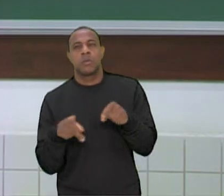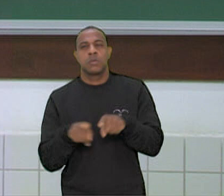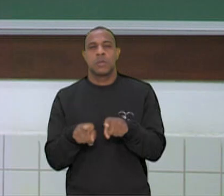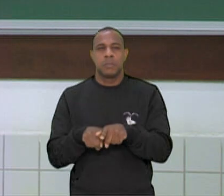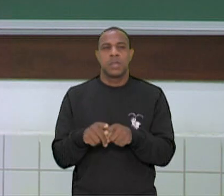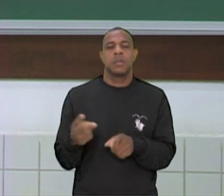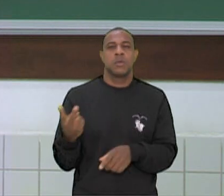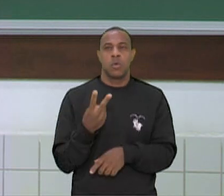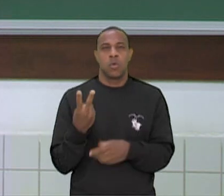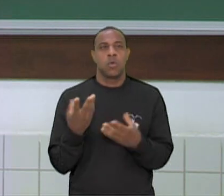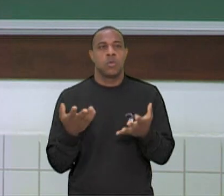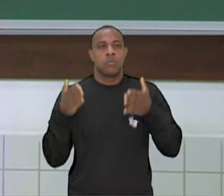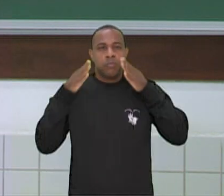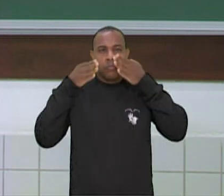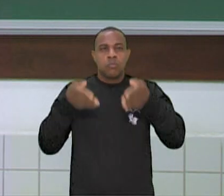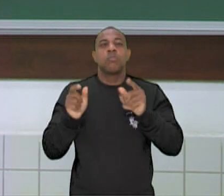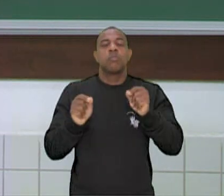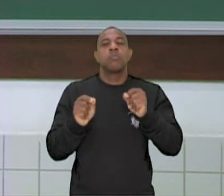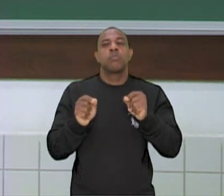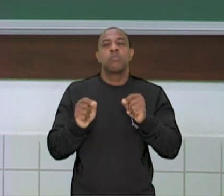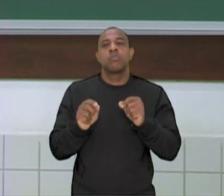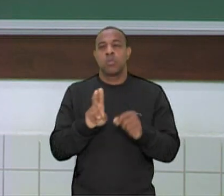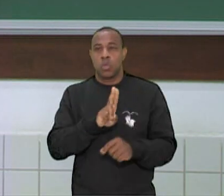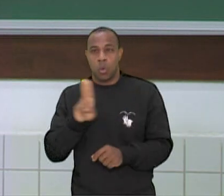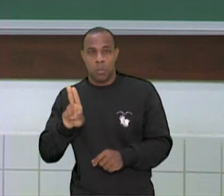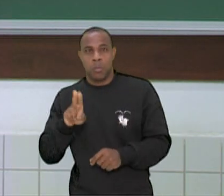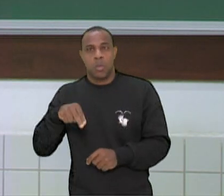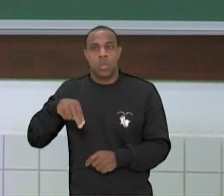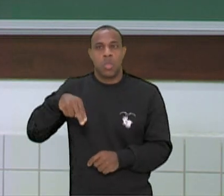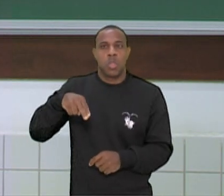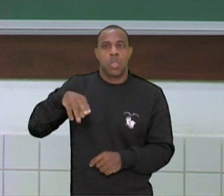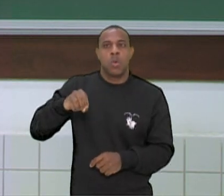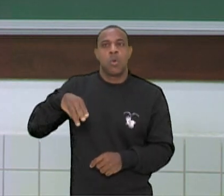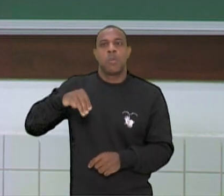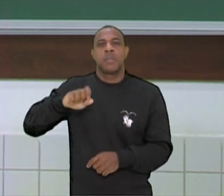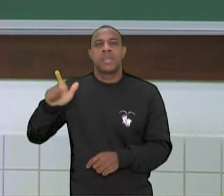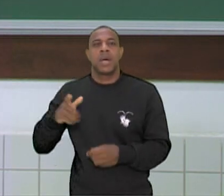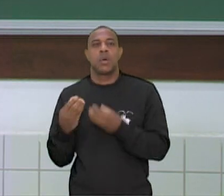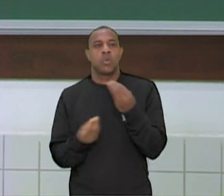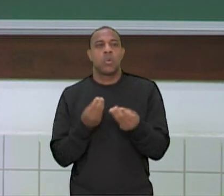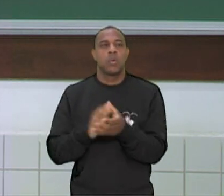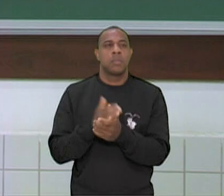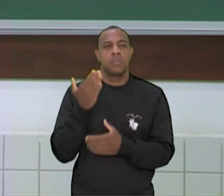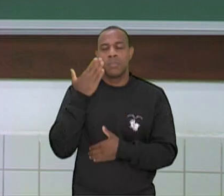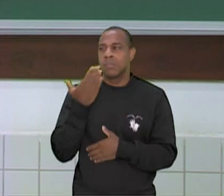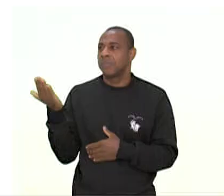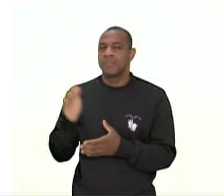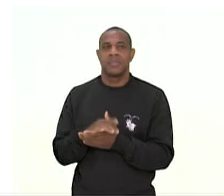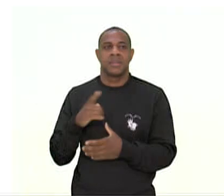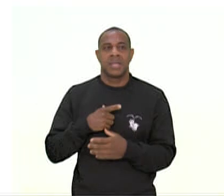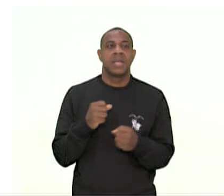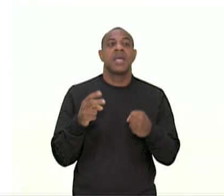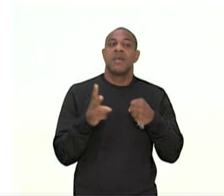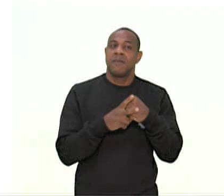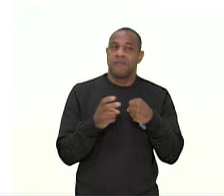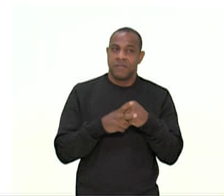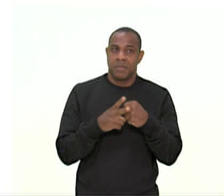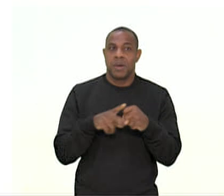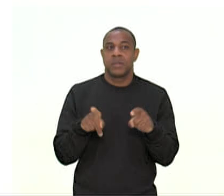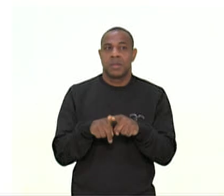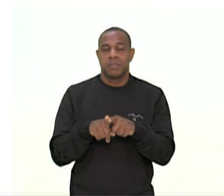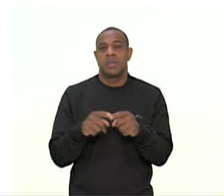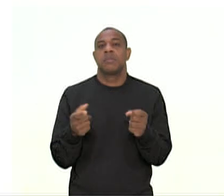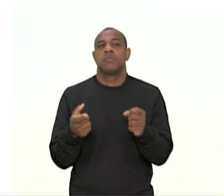nominal. Hoje nós vamos focar então um pouquinho mais na nominal. Relembrando aí que existe a verbal, né, quando o sujeito